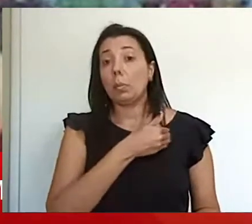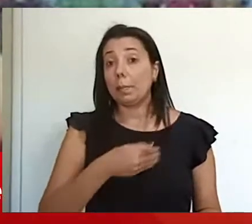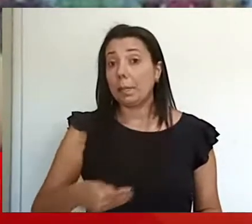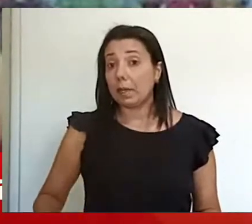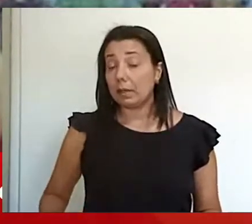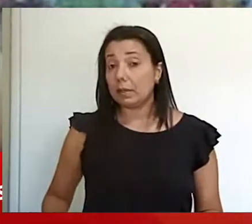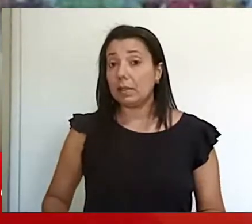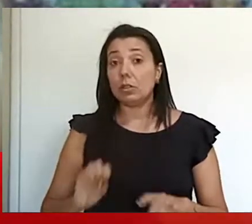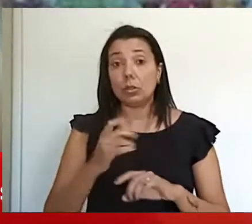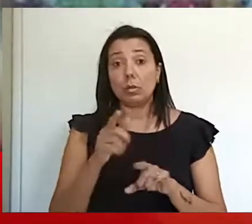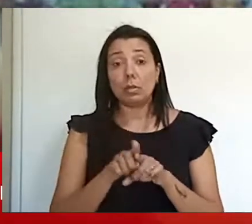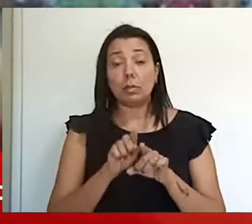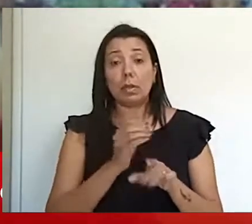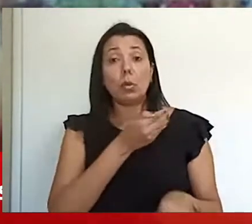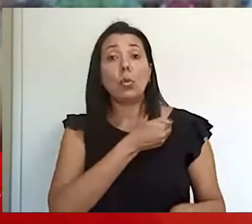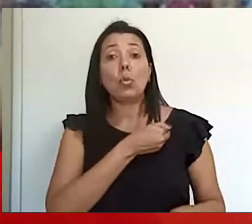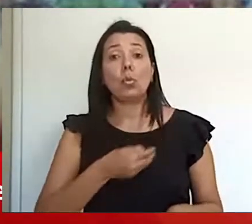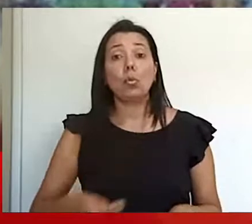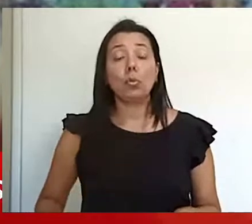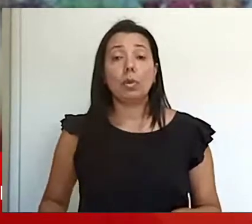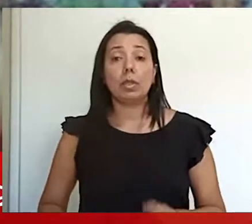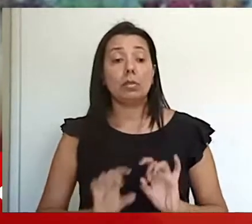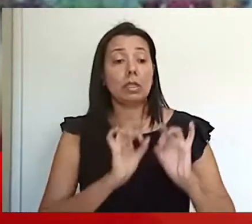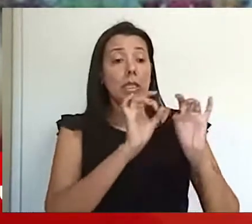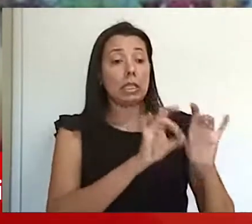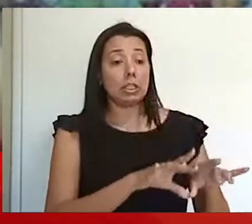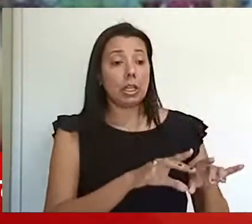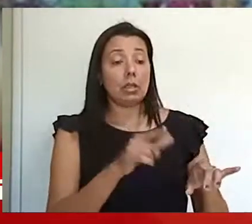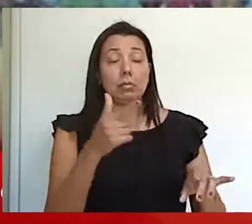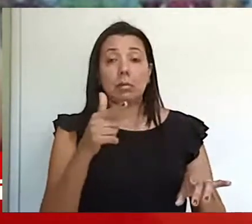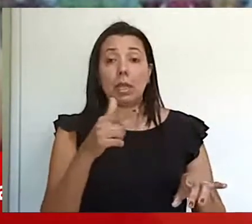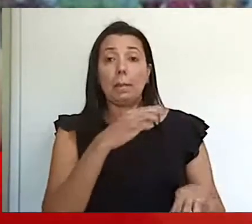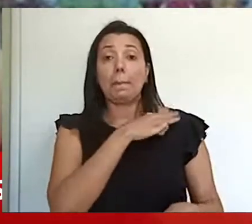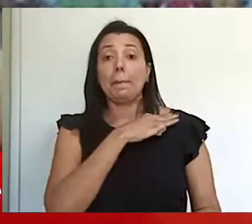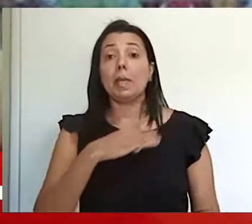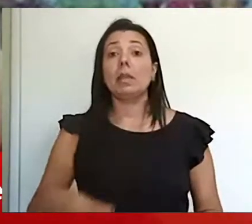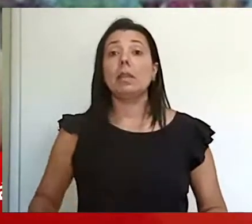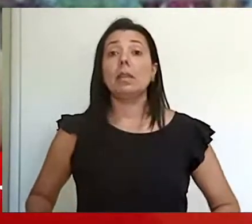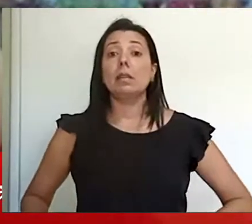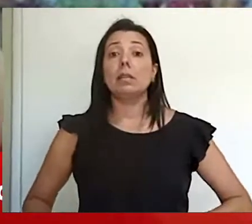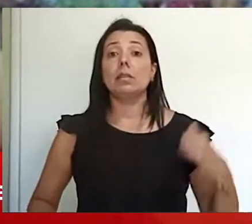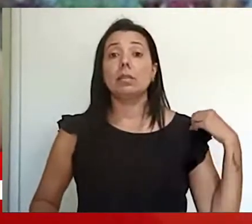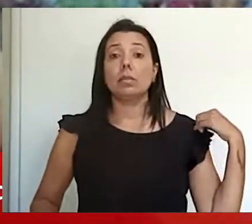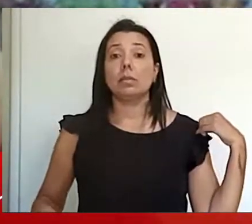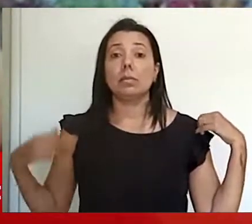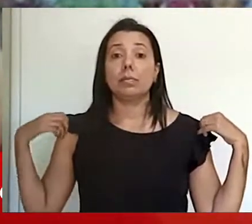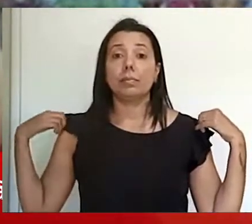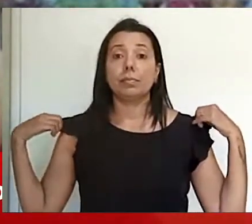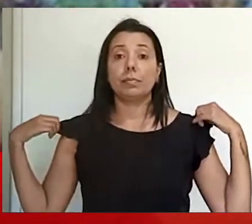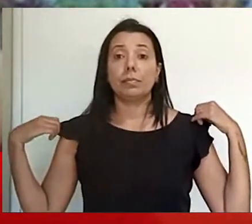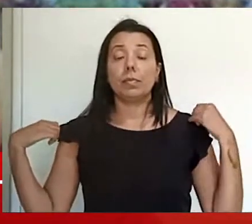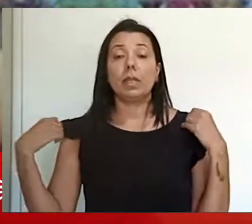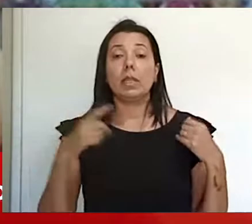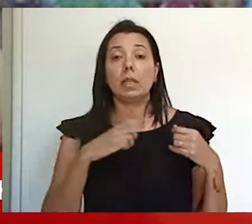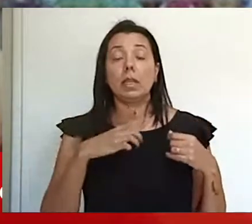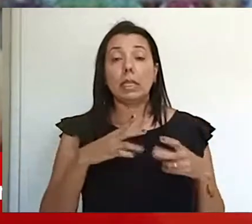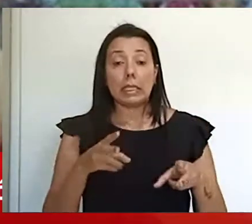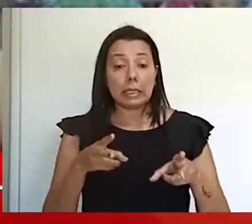deixar o ministério assim sem ministro, e a gente tem que estar muito atento a